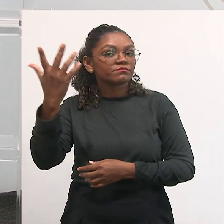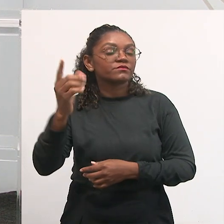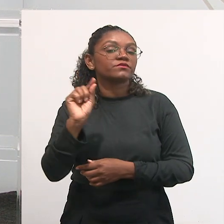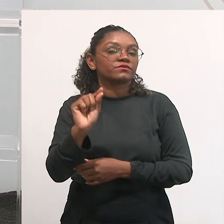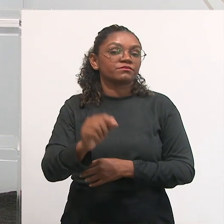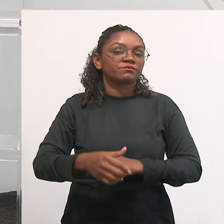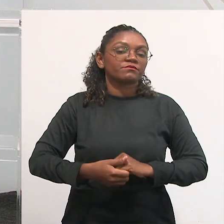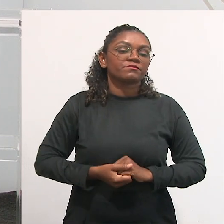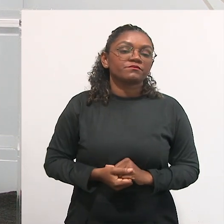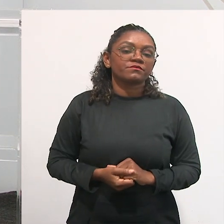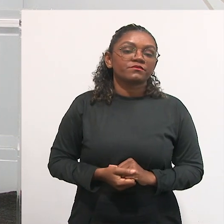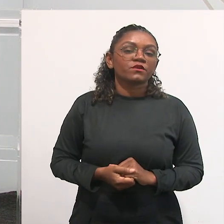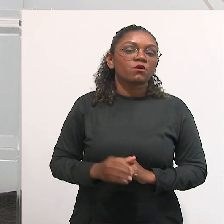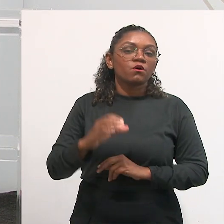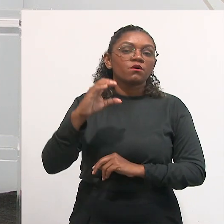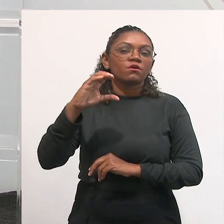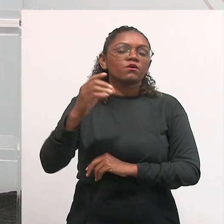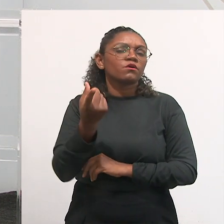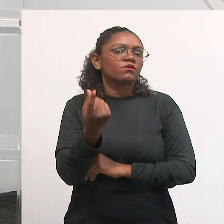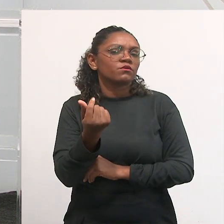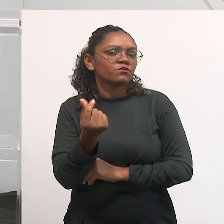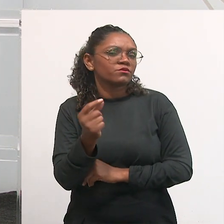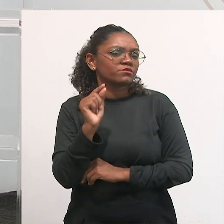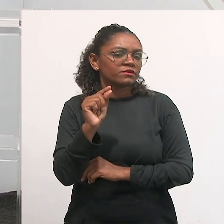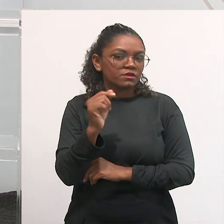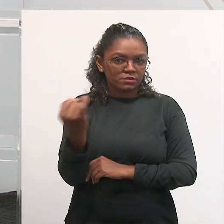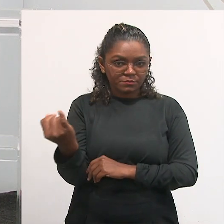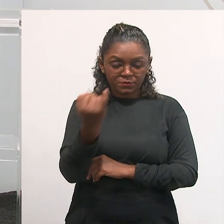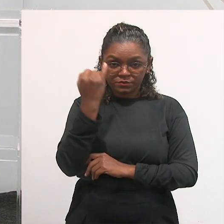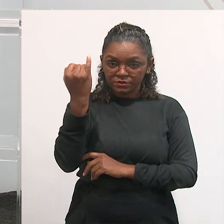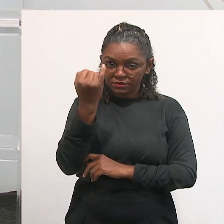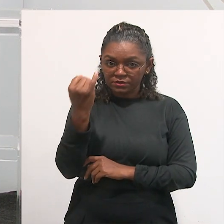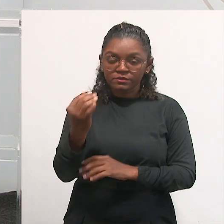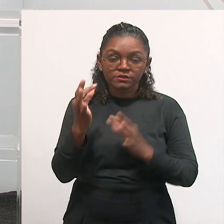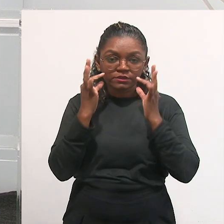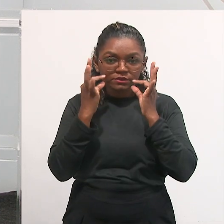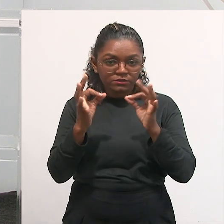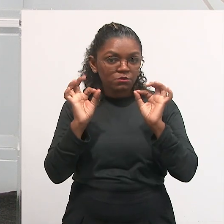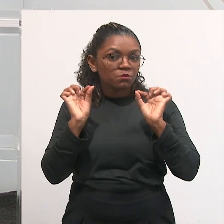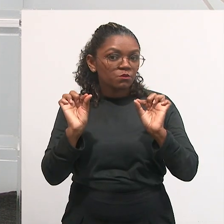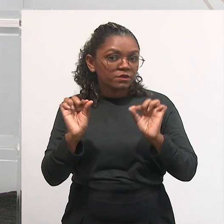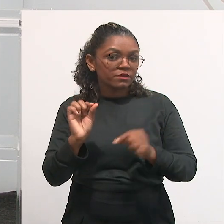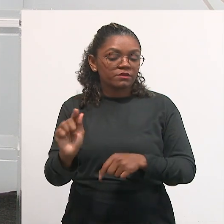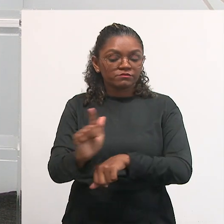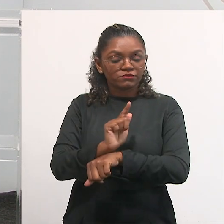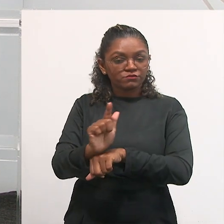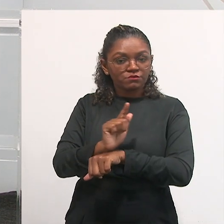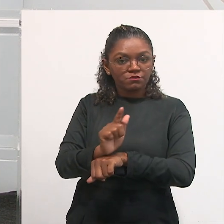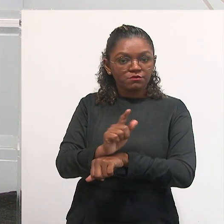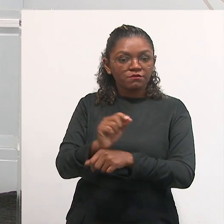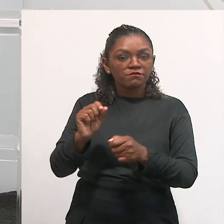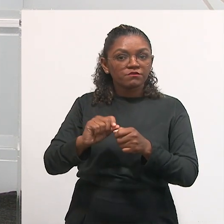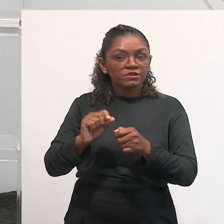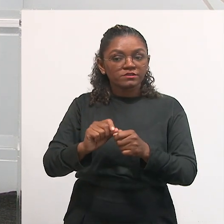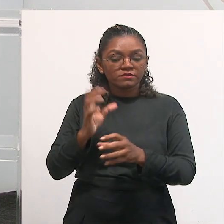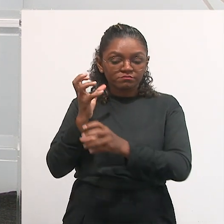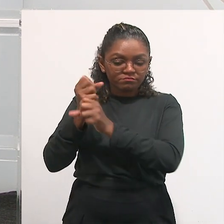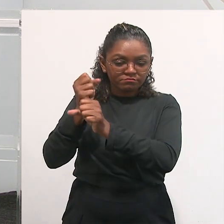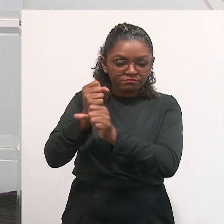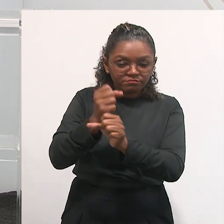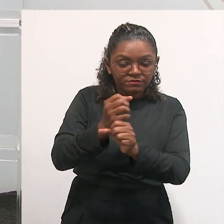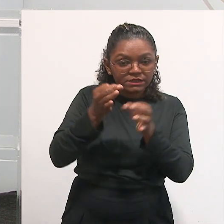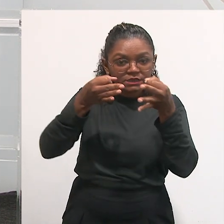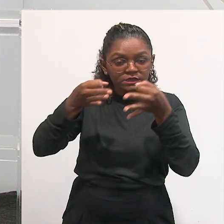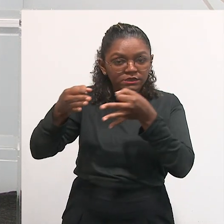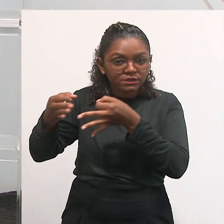fala quando a gente fala de custo, né? É importante aqui, então, para você, na condição de gestor, fazer a estimativa correta. Porque a gente